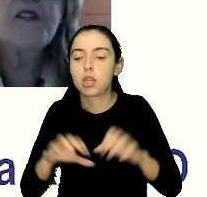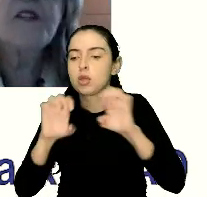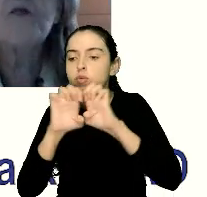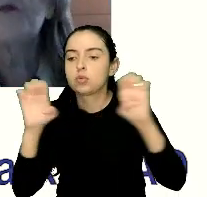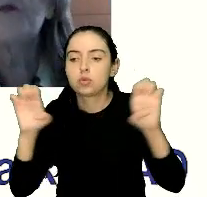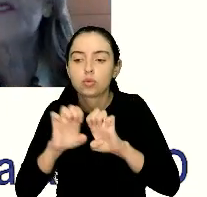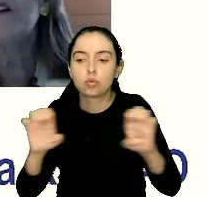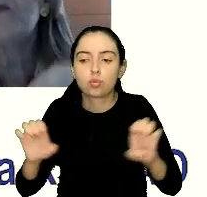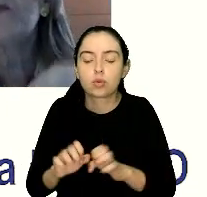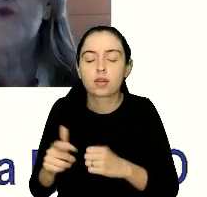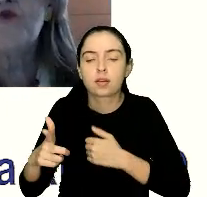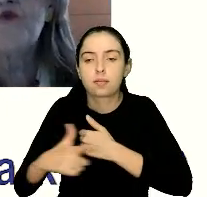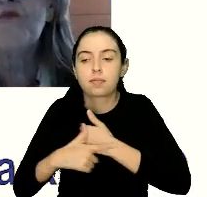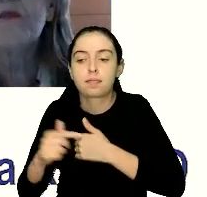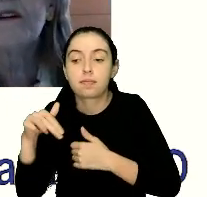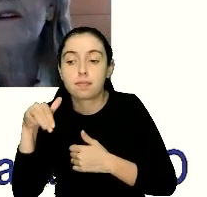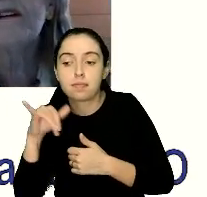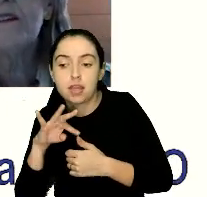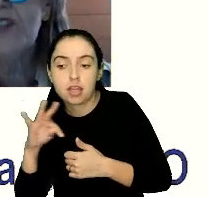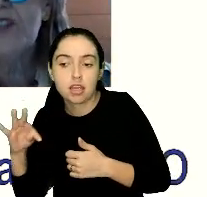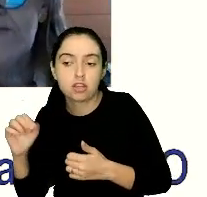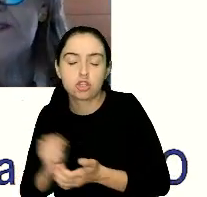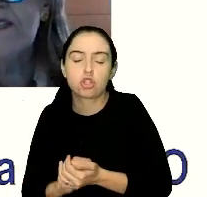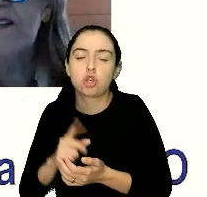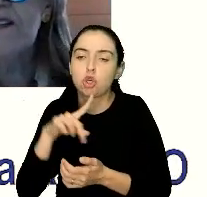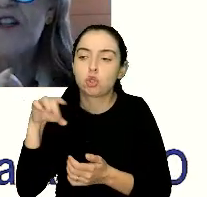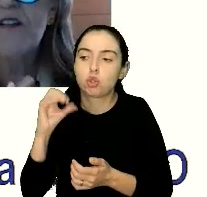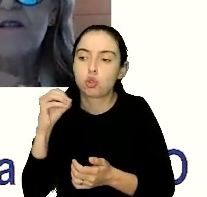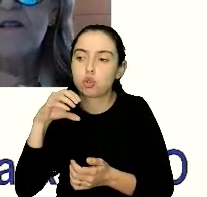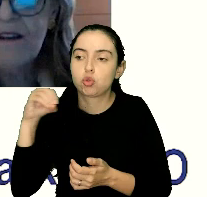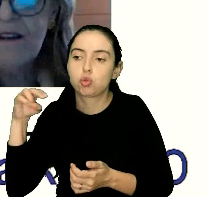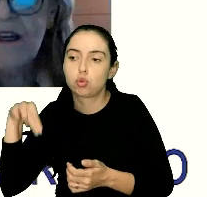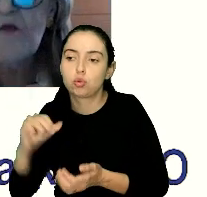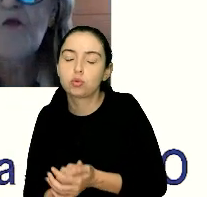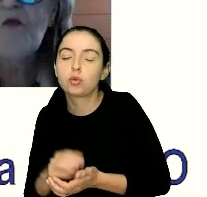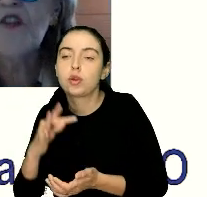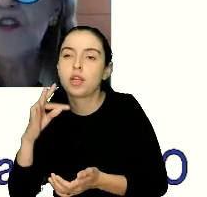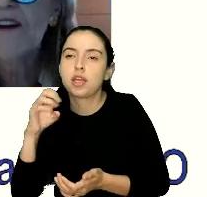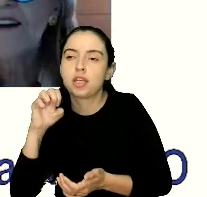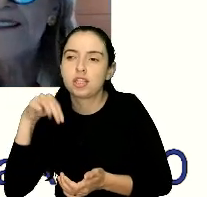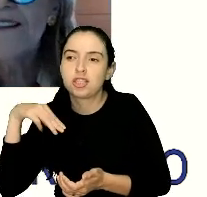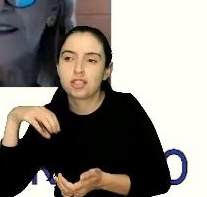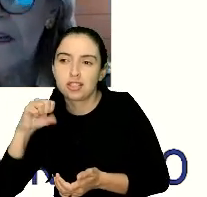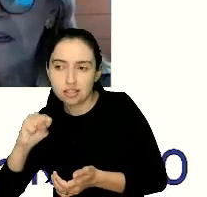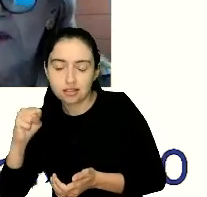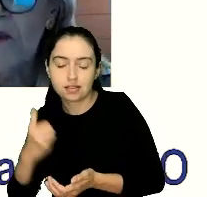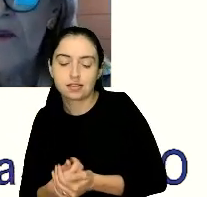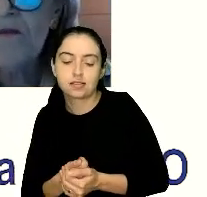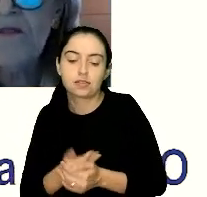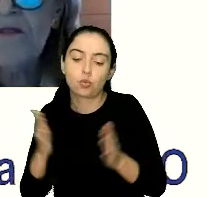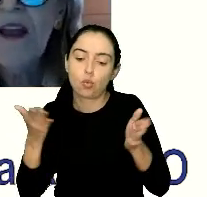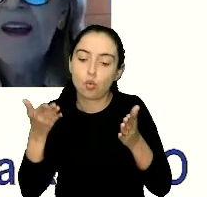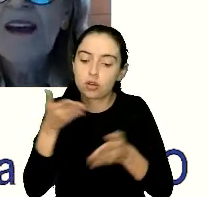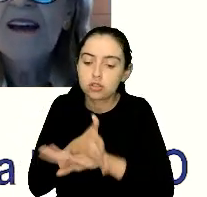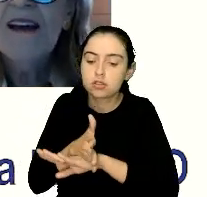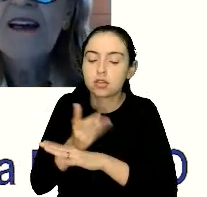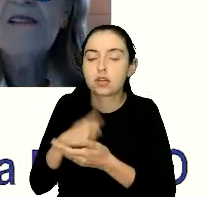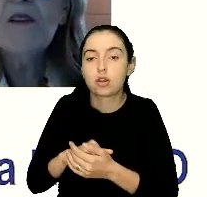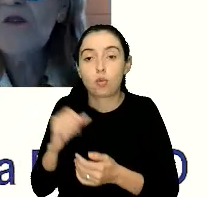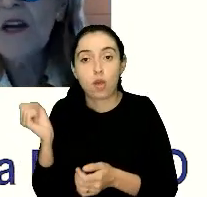né, Meet, como eu tinha falado, Zoom, né, essa Teams que a gente entrou hoje, essa era nova para